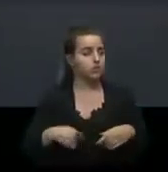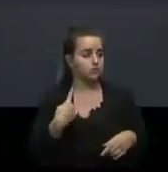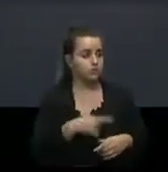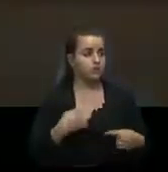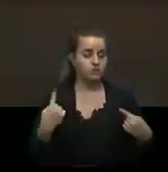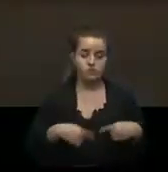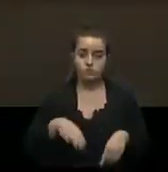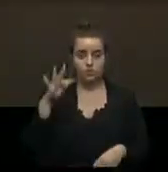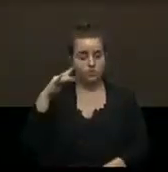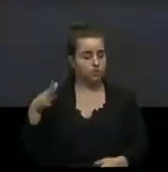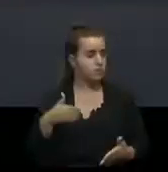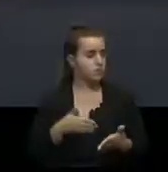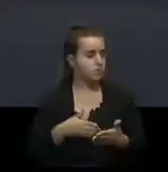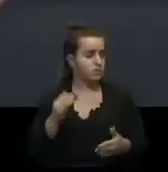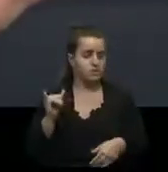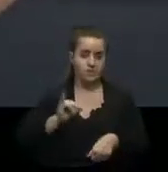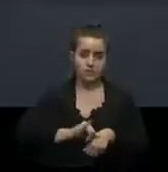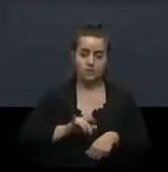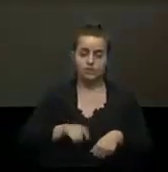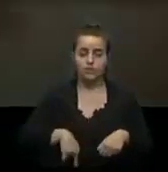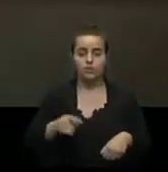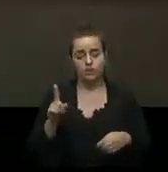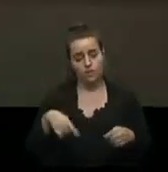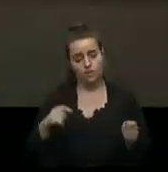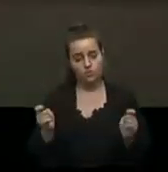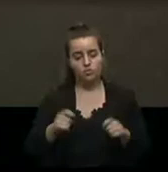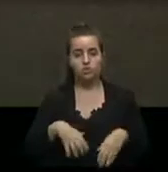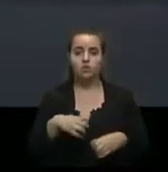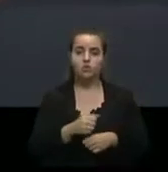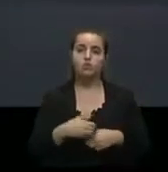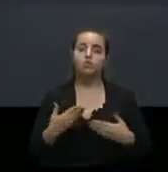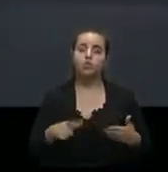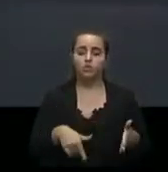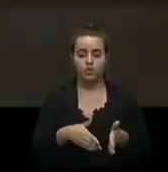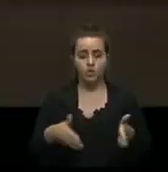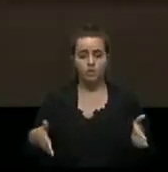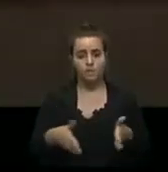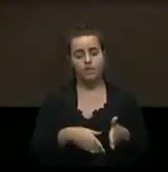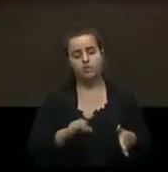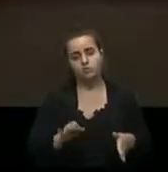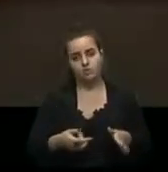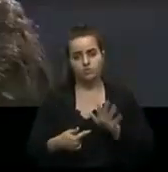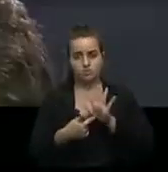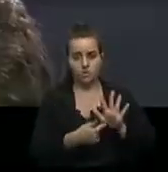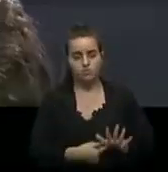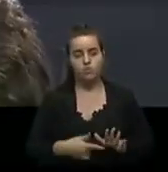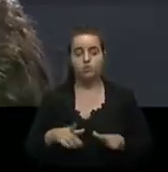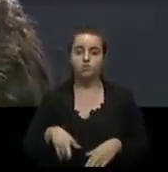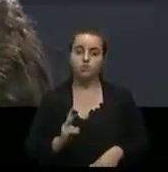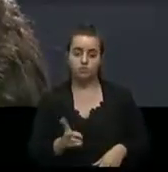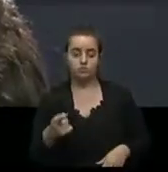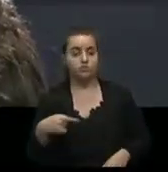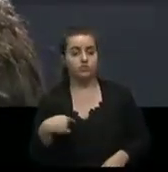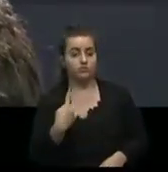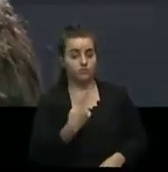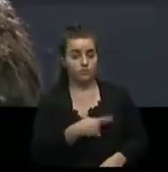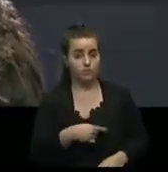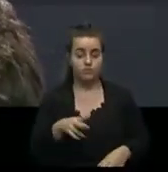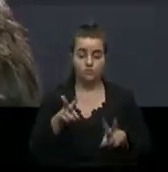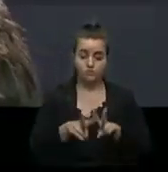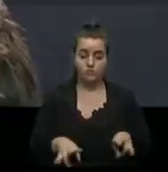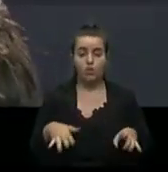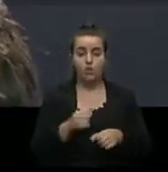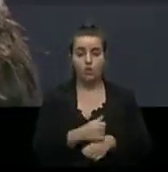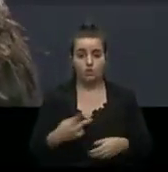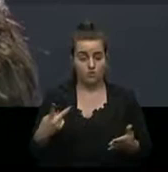descobriu o teorema do limite central. Com ele foi possível calcular o tamanho ideal de uma amostra. Na sequência, veio o cálculo das margens